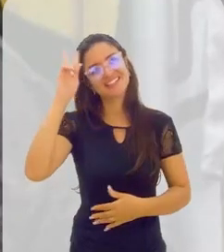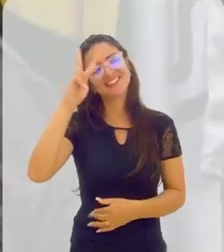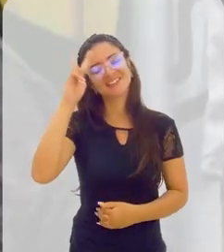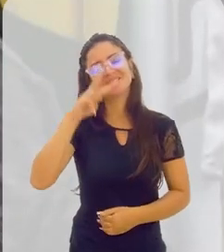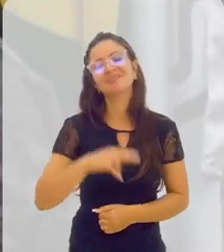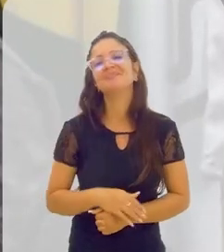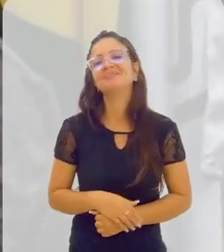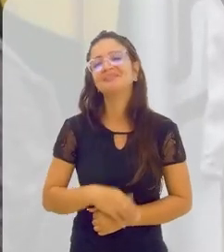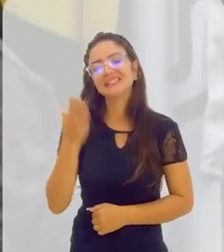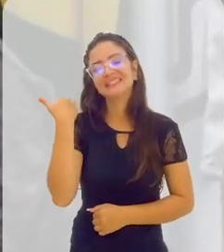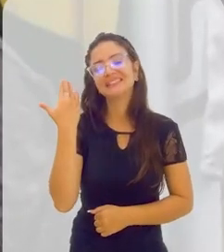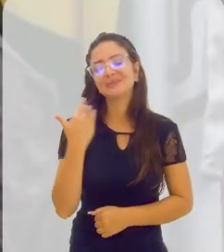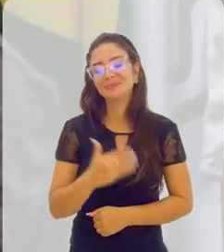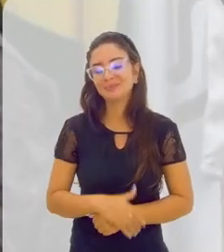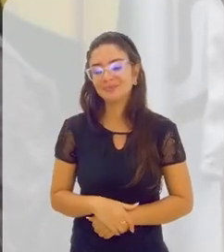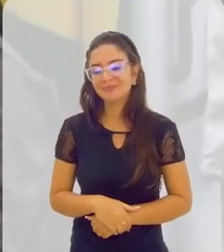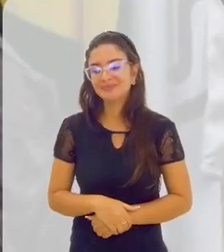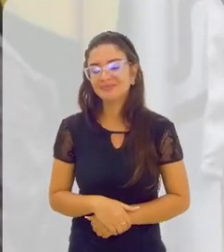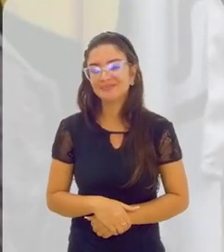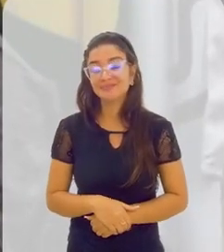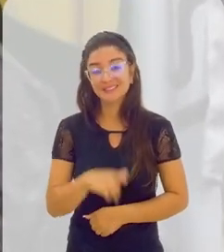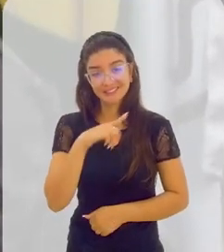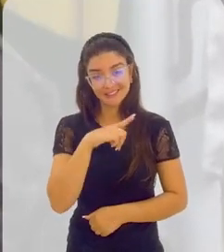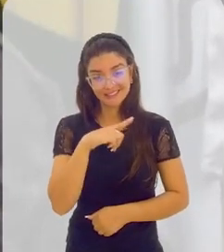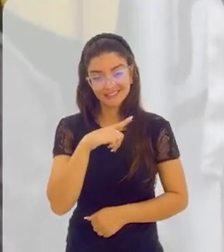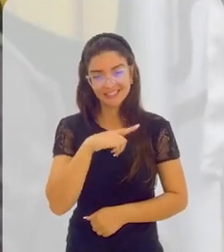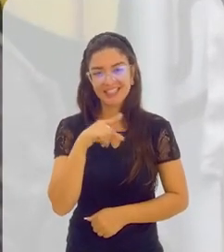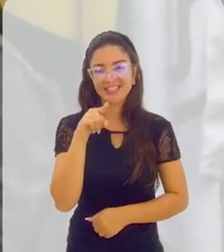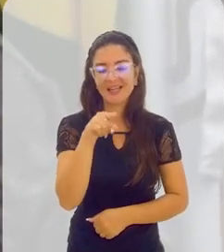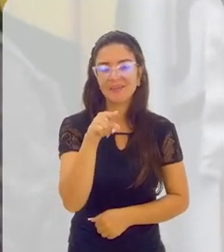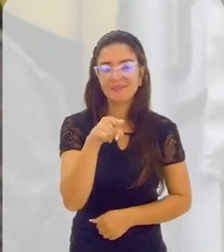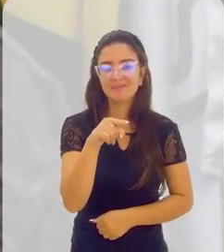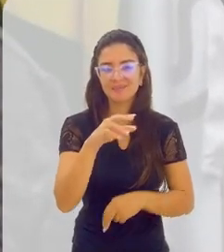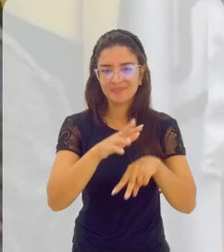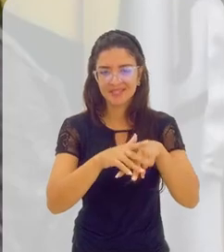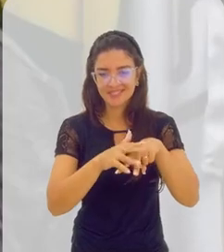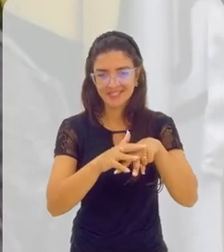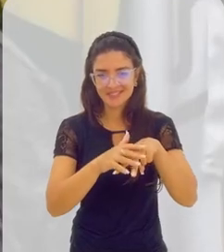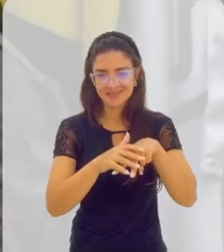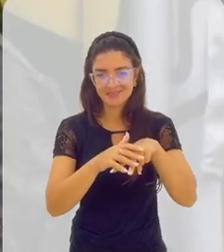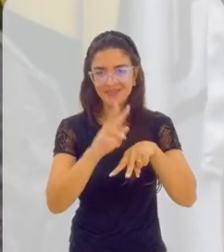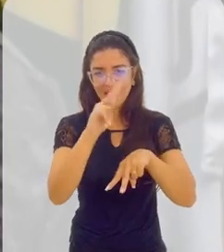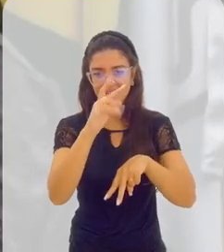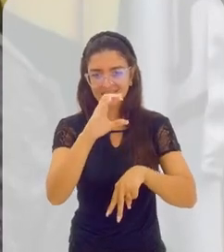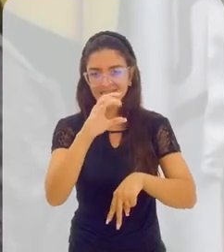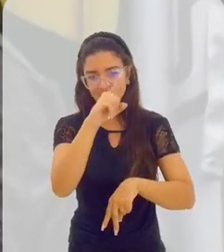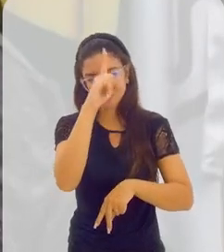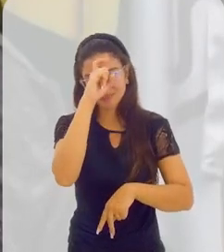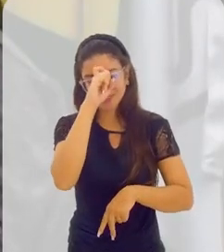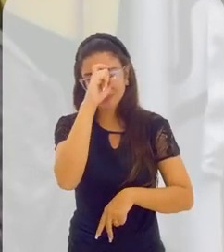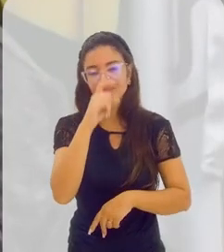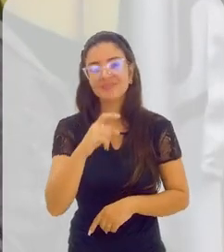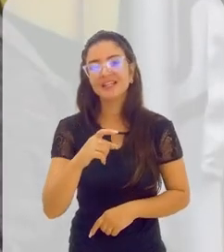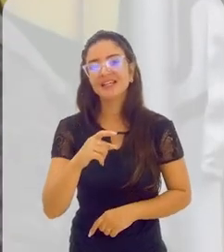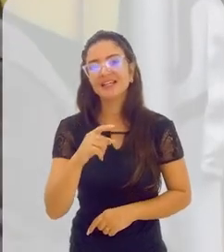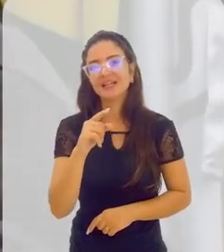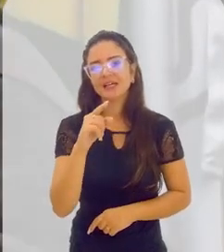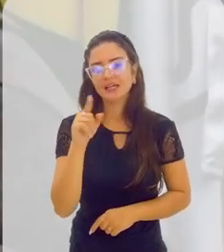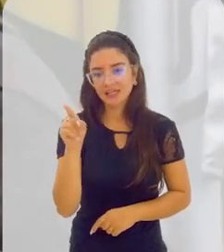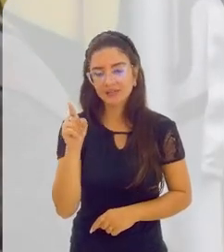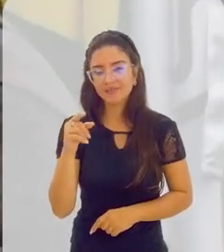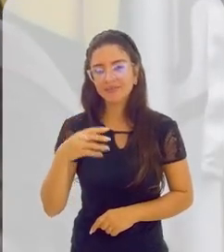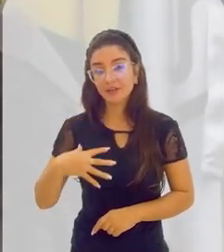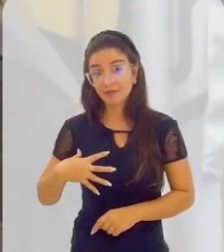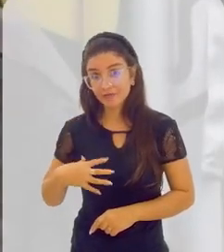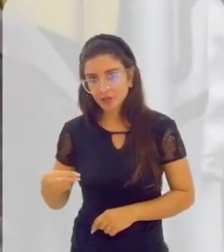que era o paciente que eu tenho de ir no HC e o filho disse para mim Doutor ela é